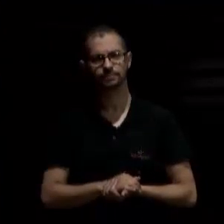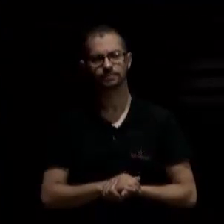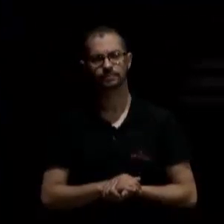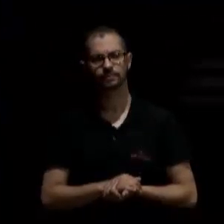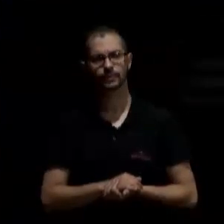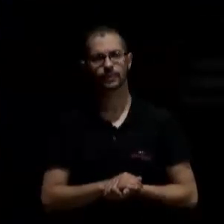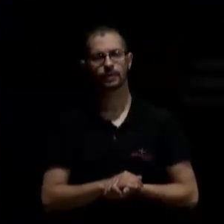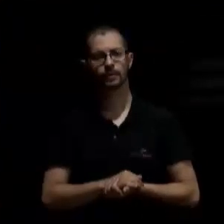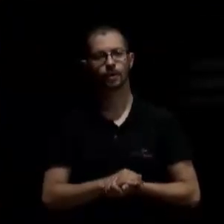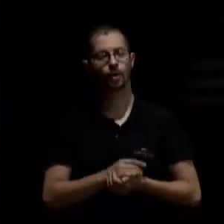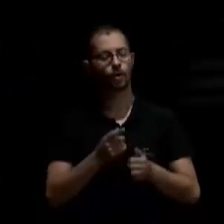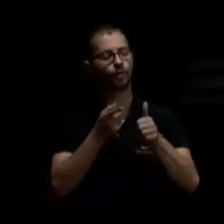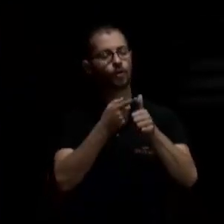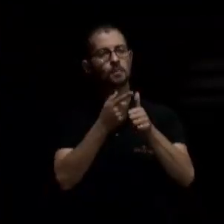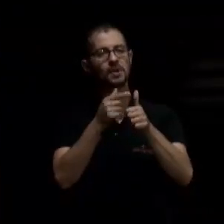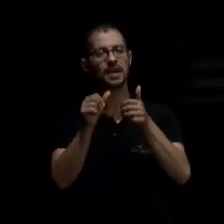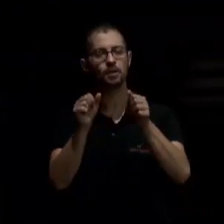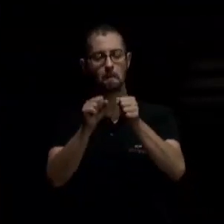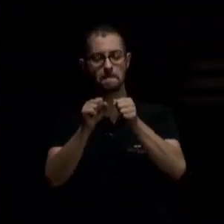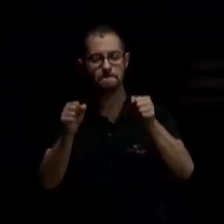Qual foi o primeiro milagre de Jesus?